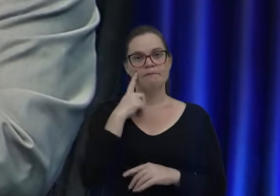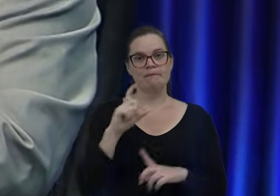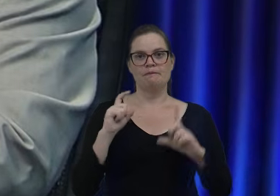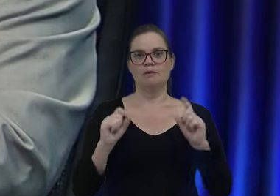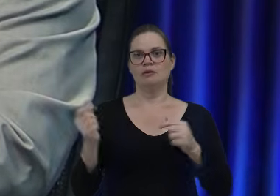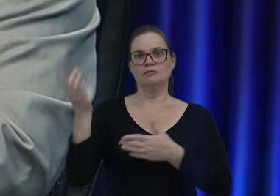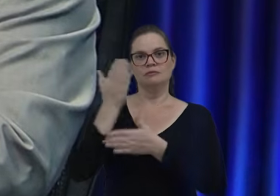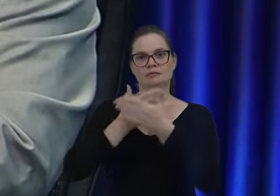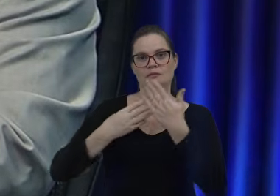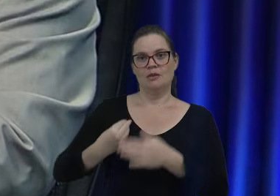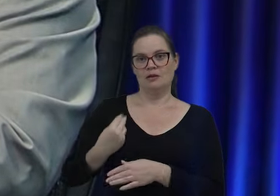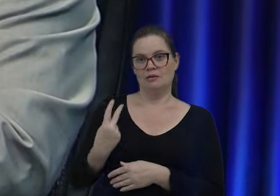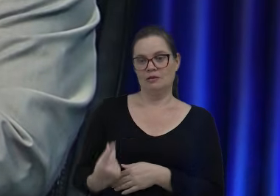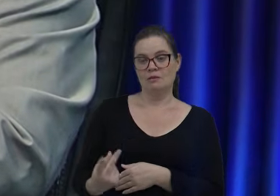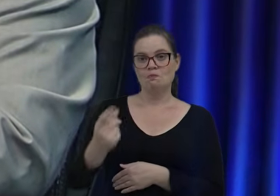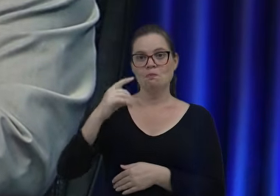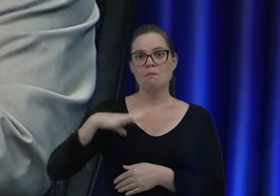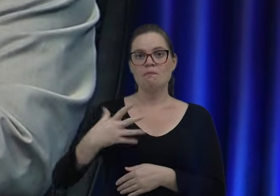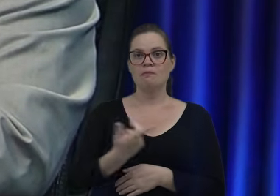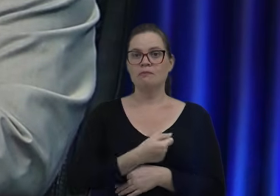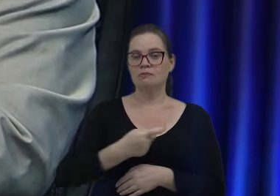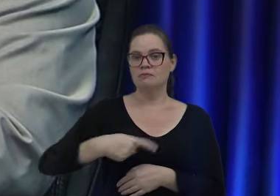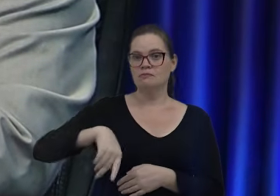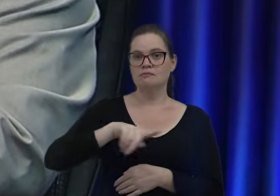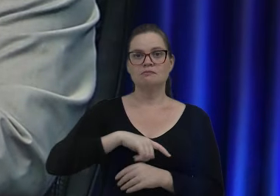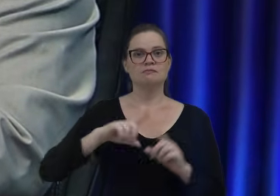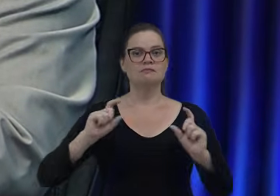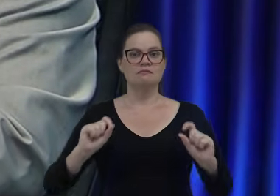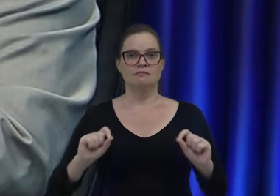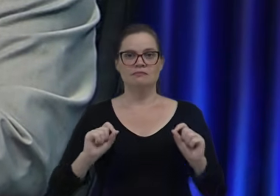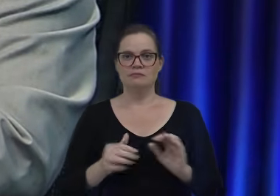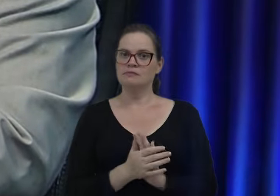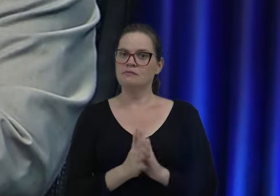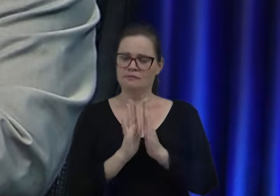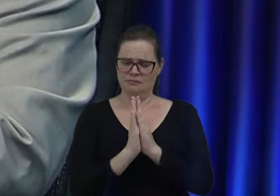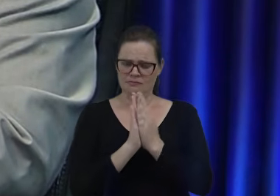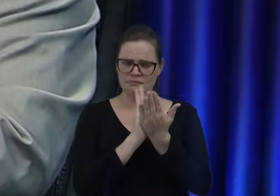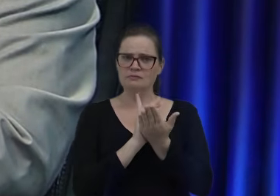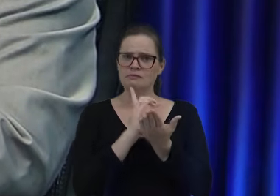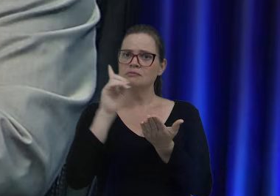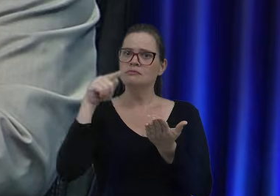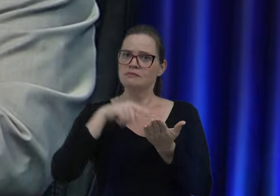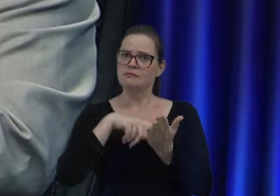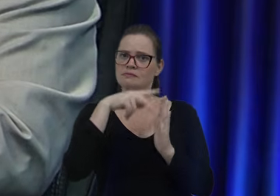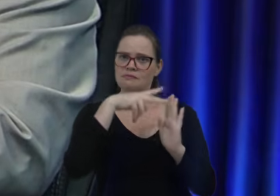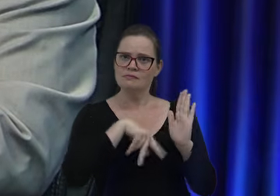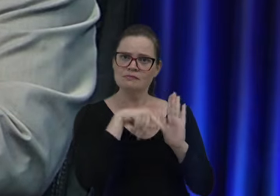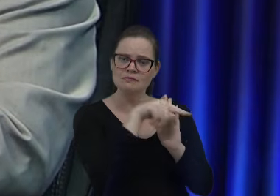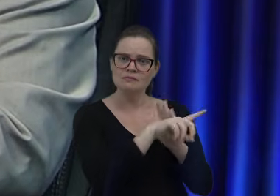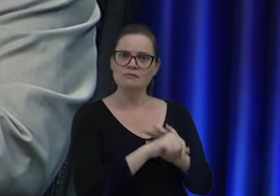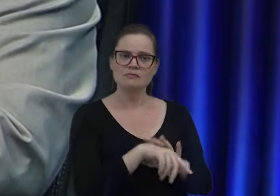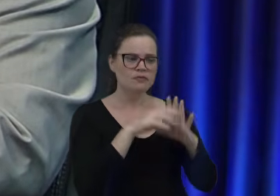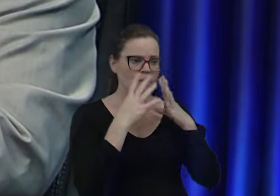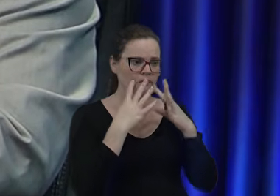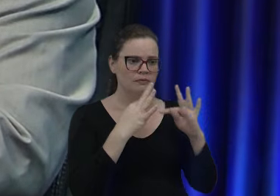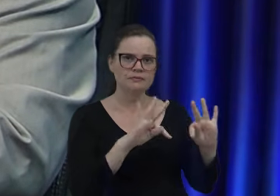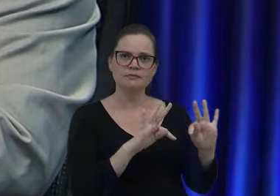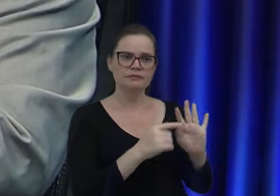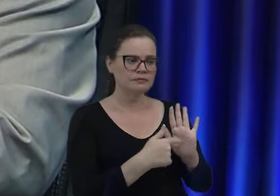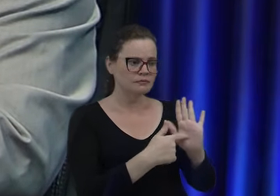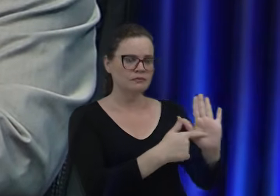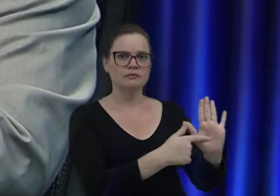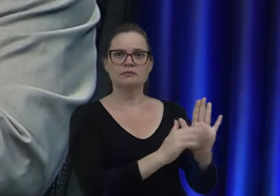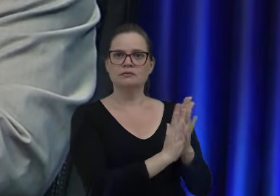eterna, salvação para o homem, é a palavra que foi lida lá. A palavra revelada,